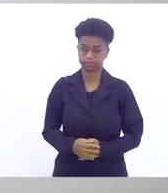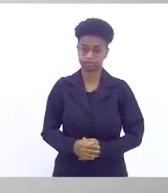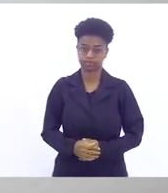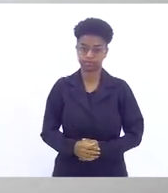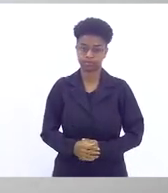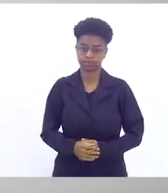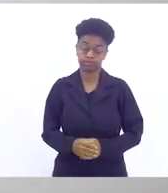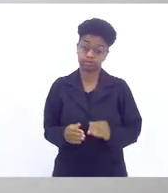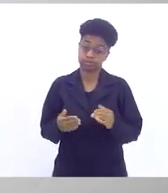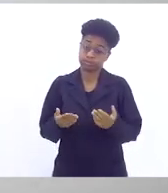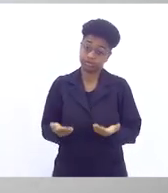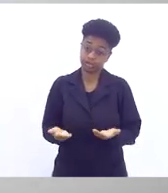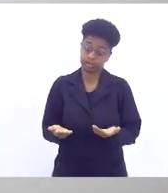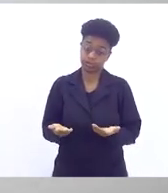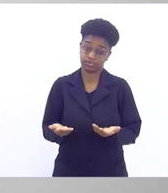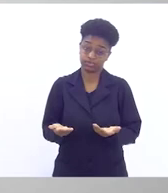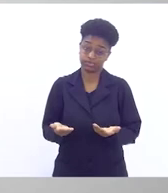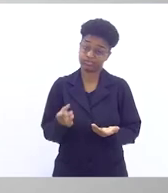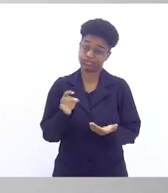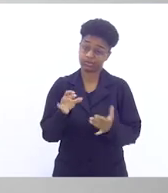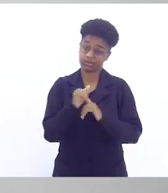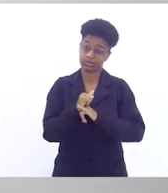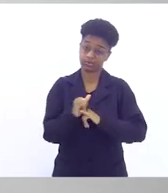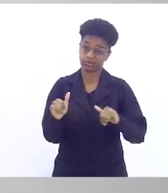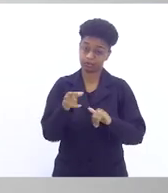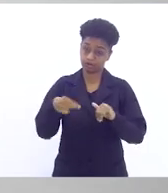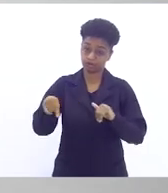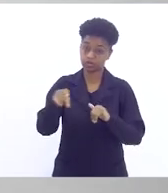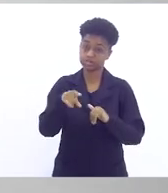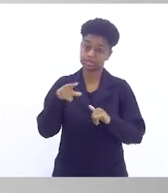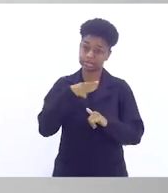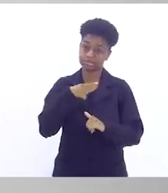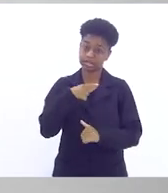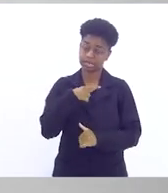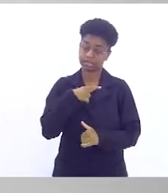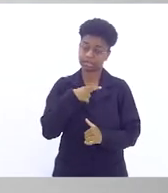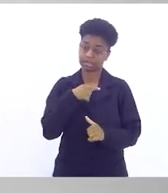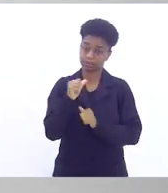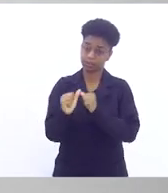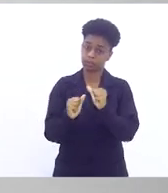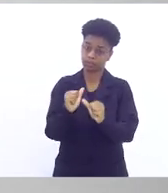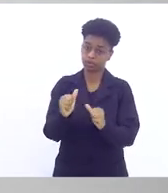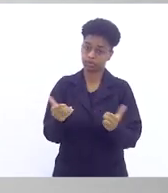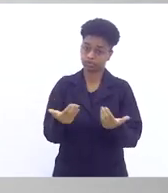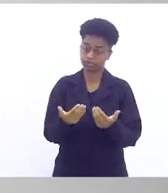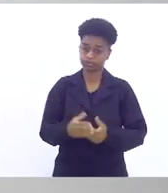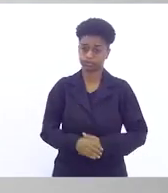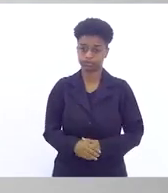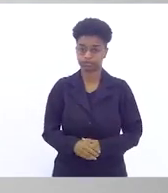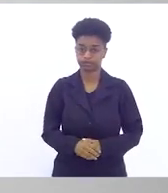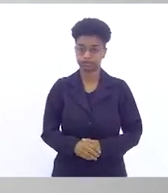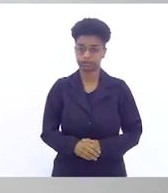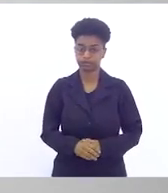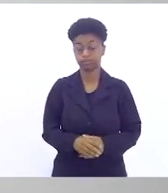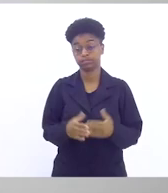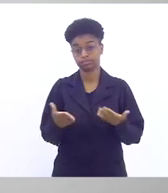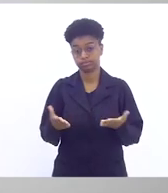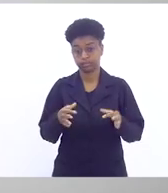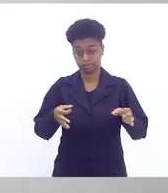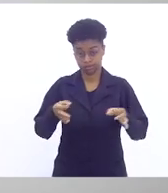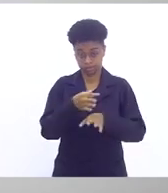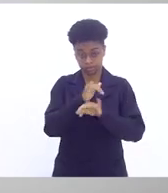então só dizendo que houve essa modificação então dito